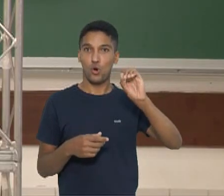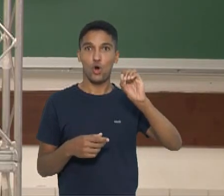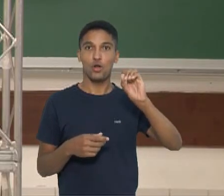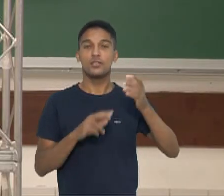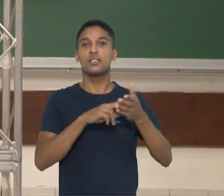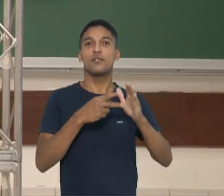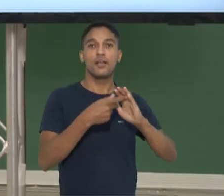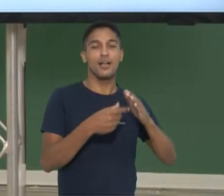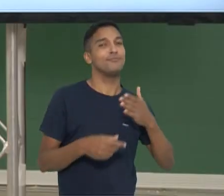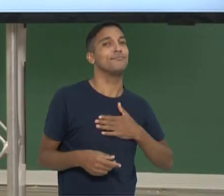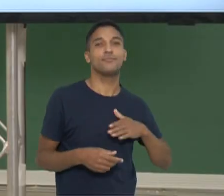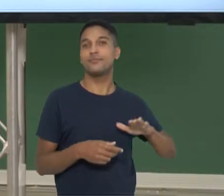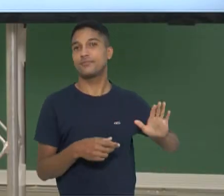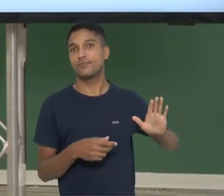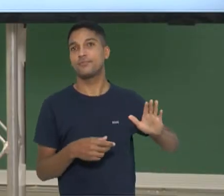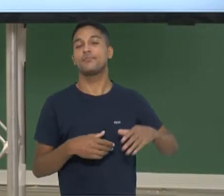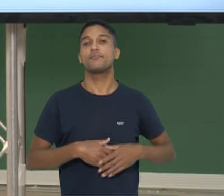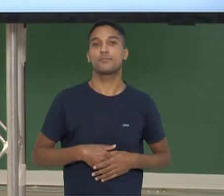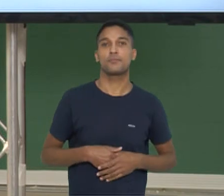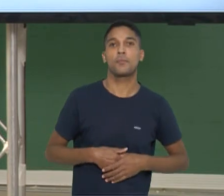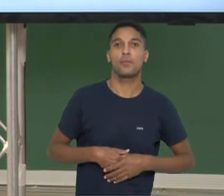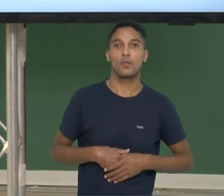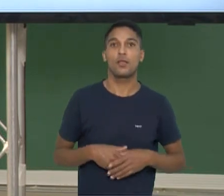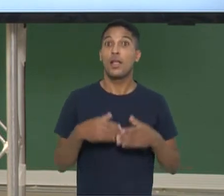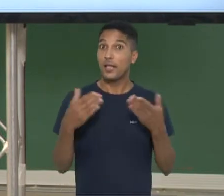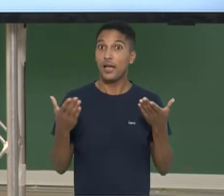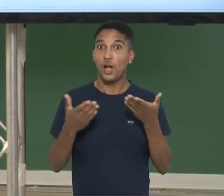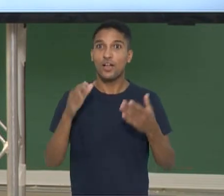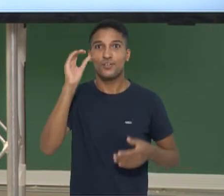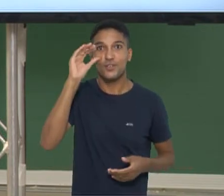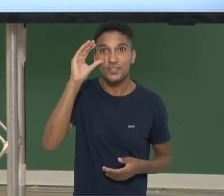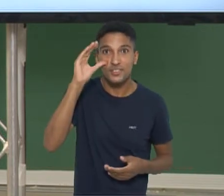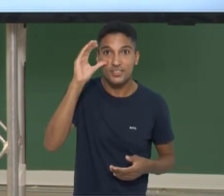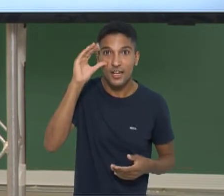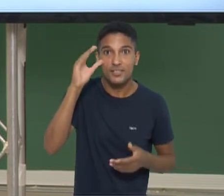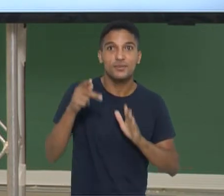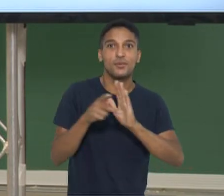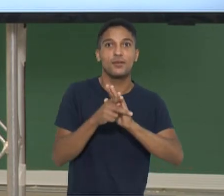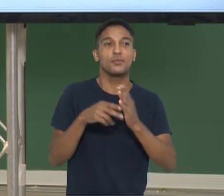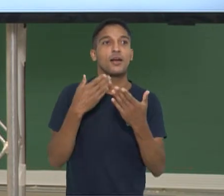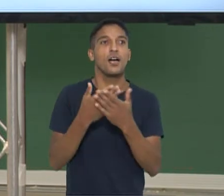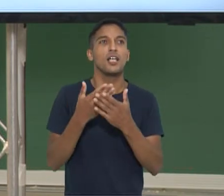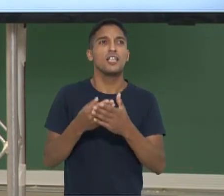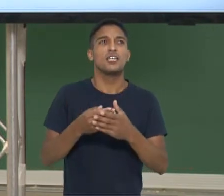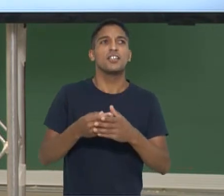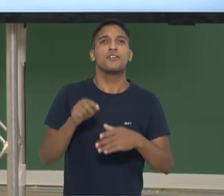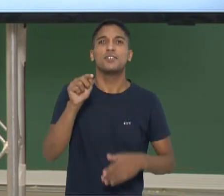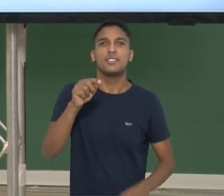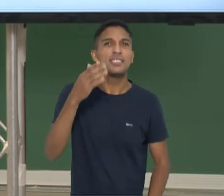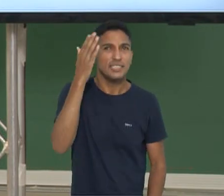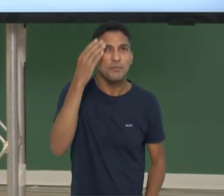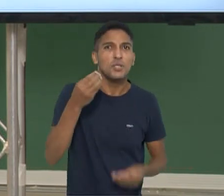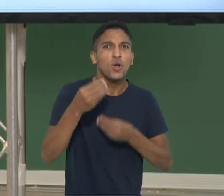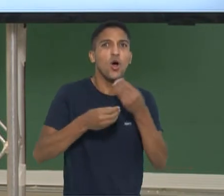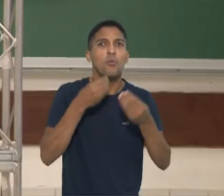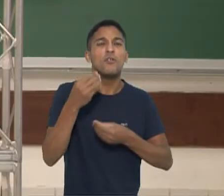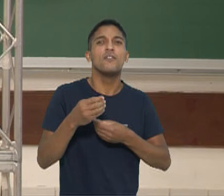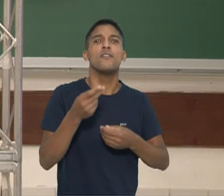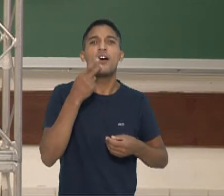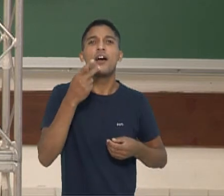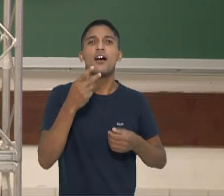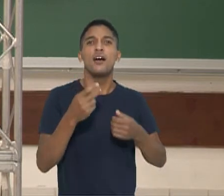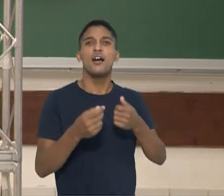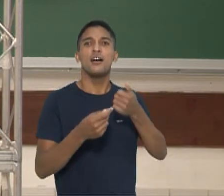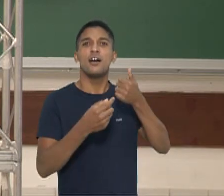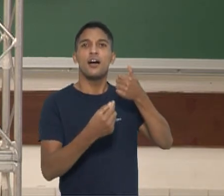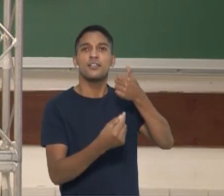bem! Uma última coisa, uma curiosidade para a nossa aula. Se vocês sabem como é que falar. Dá um like, dá um joinha e